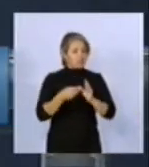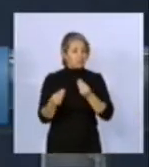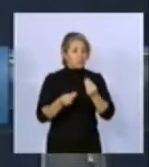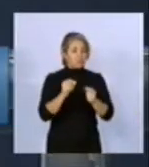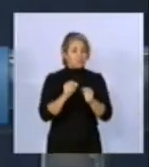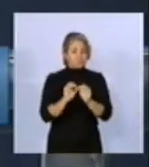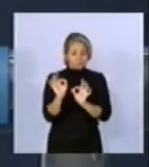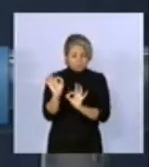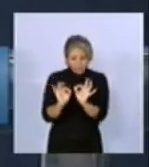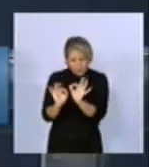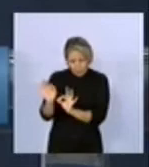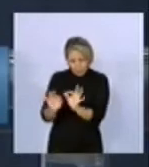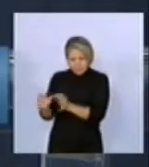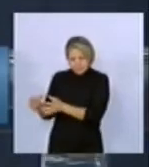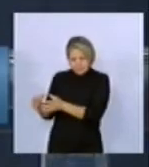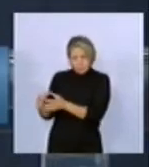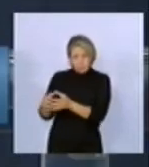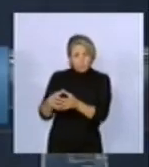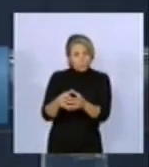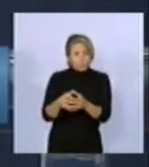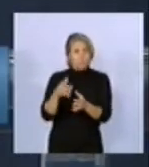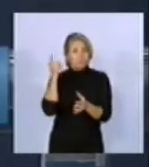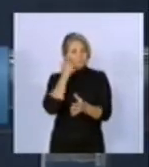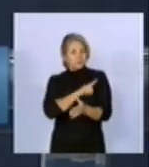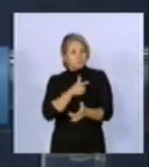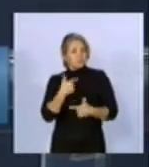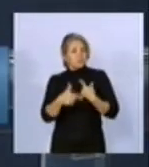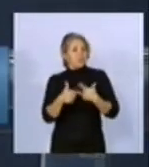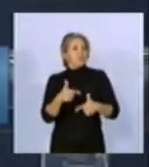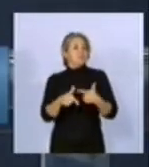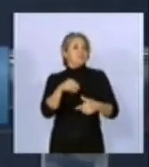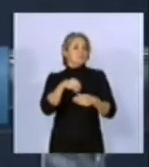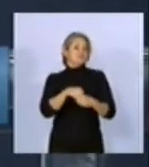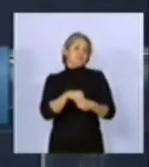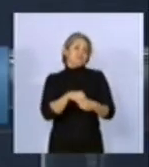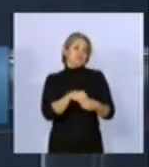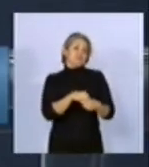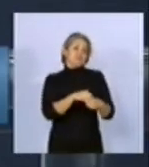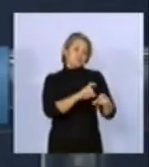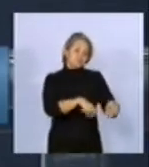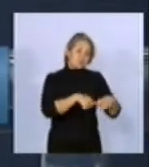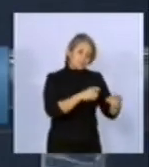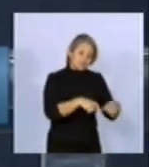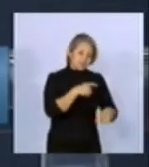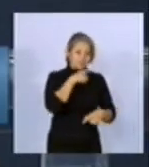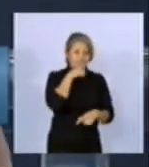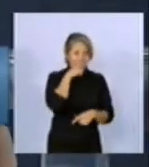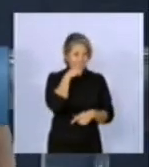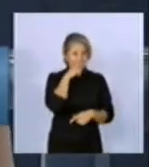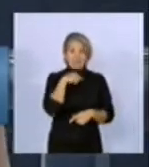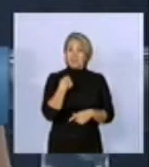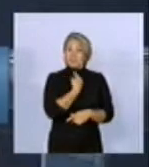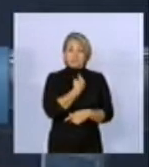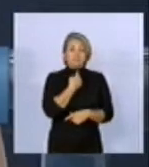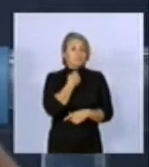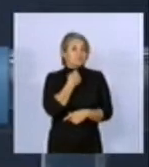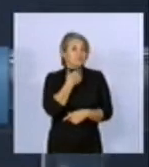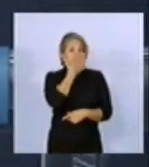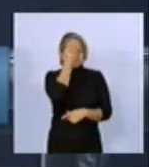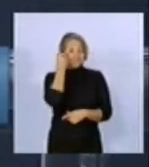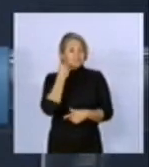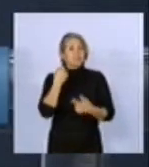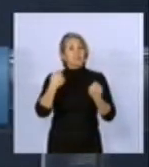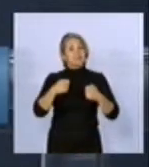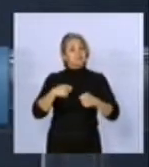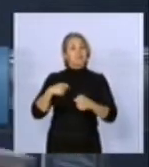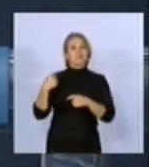se organizar para continuar no setor e a gente de sempre a gente não pode se esquecer a gente precisa